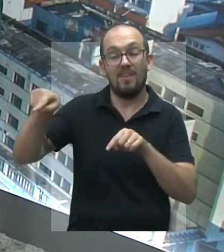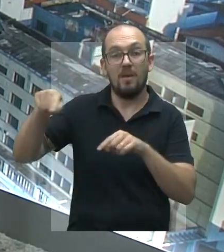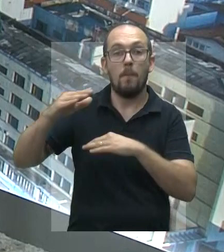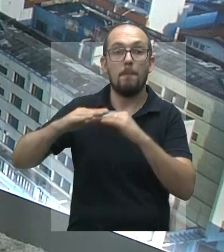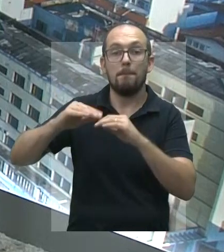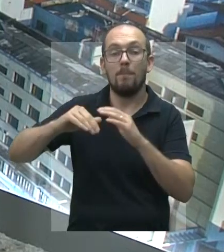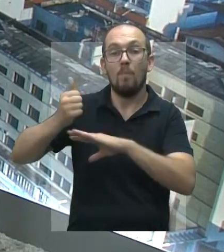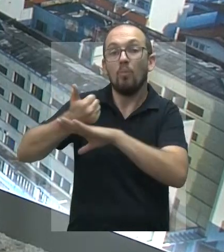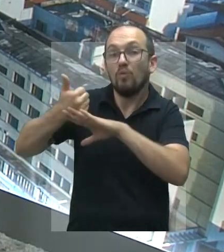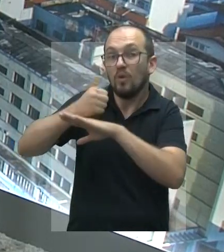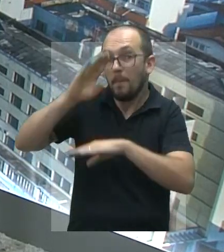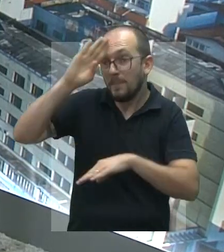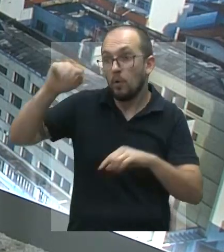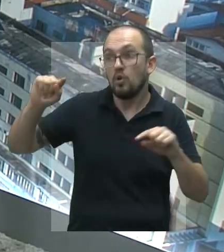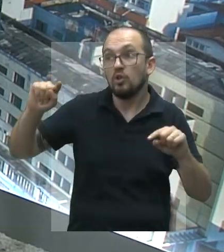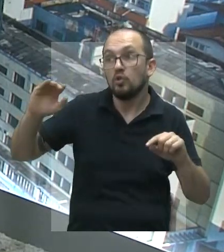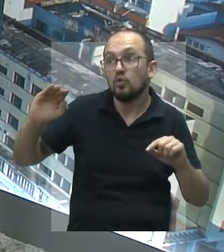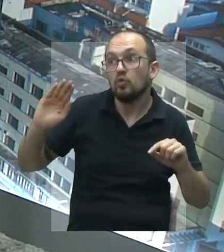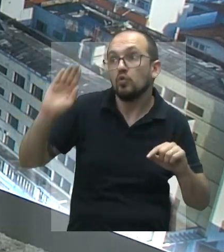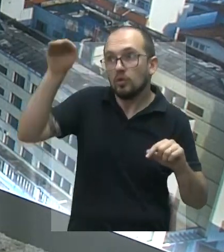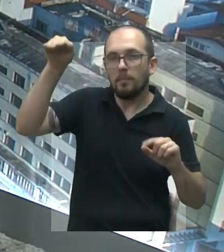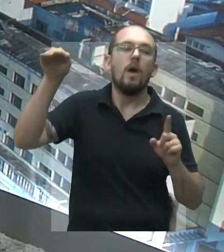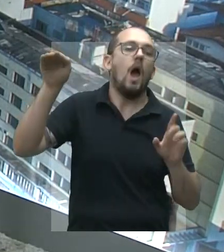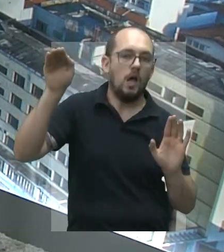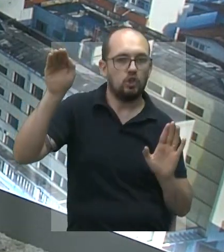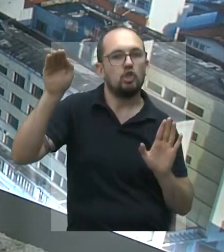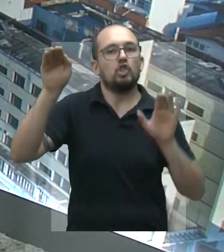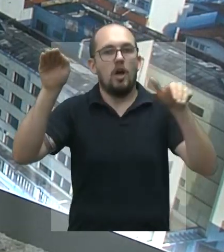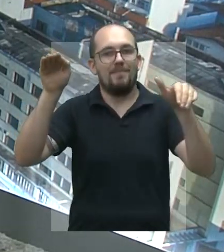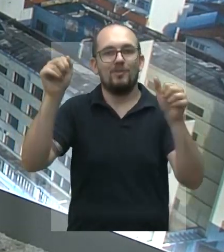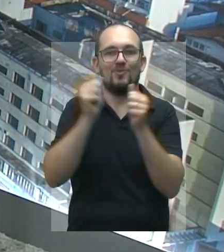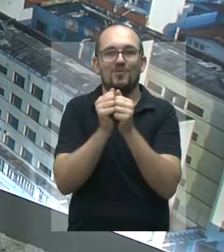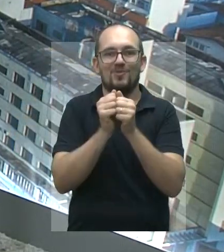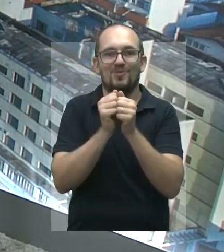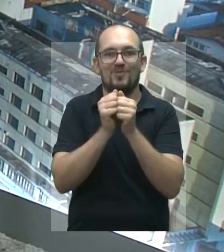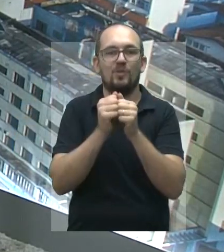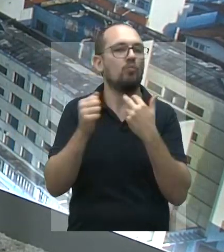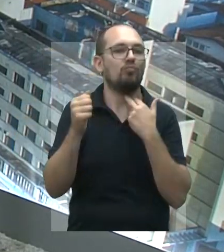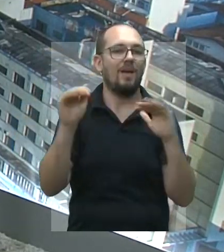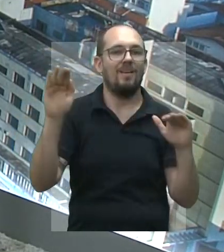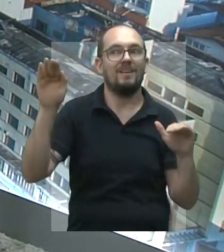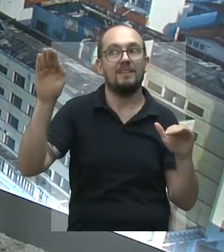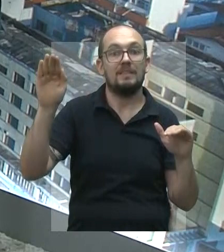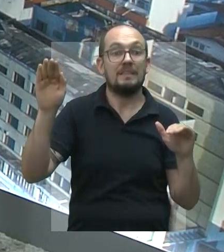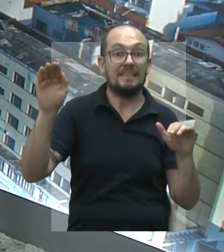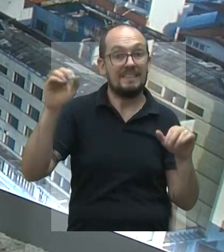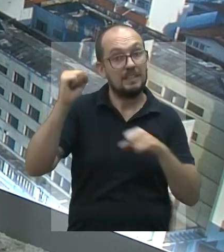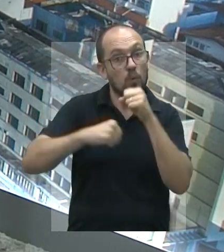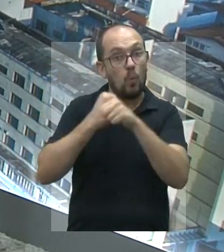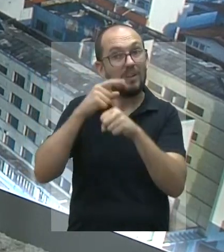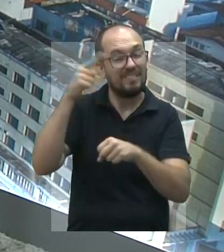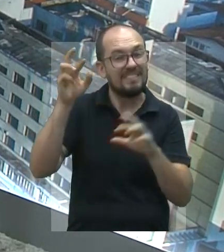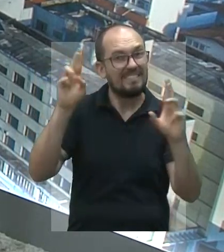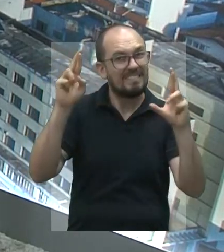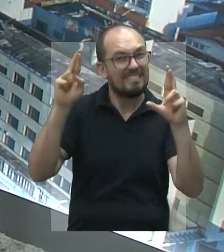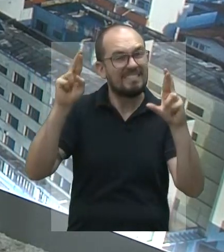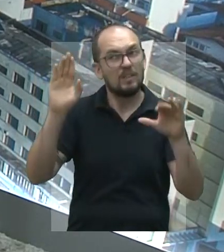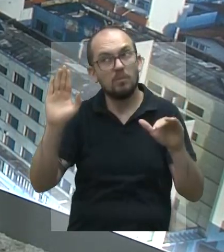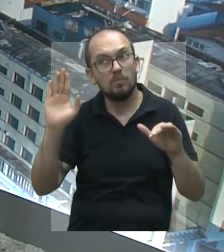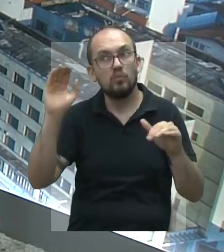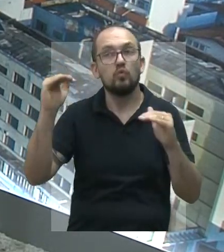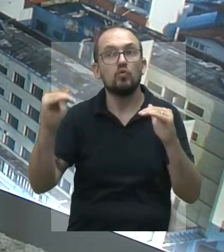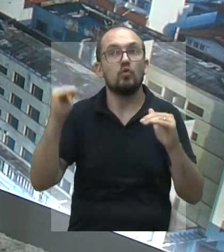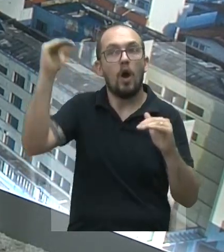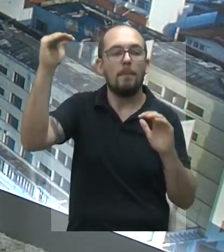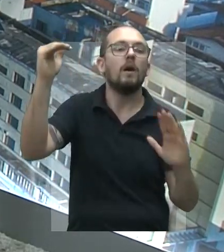né? O time principal precisa subir também para a Série A3, então esperamos que ano que vem o 15 venha ainda mais forte do que este ano, né?